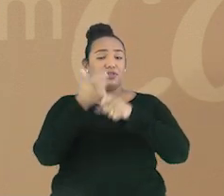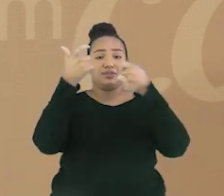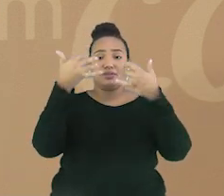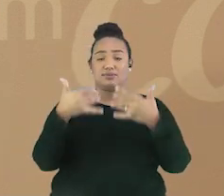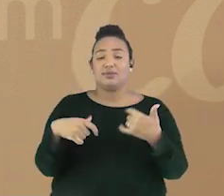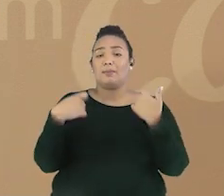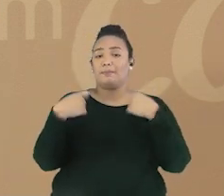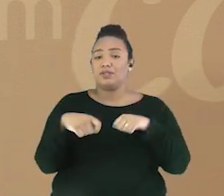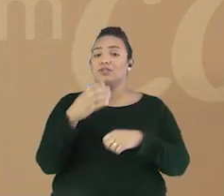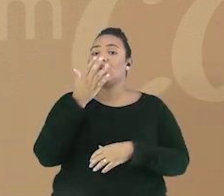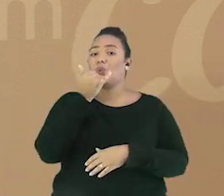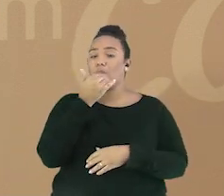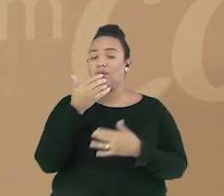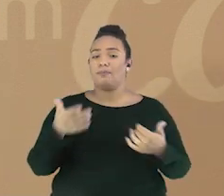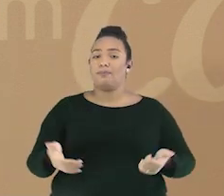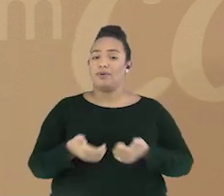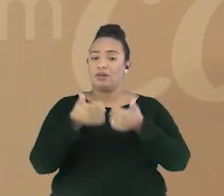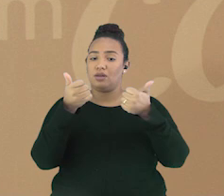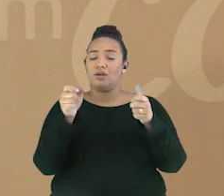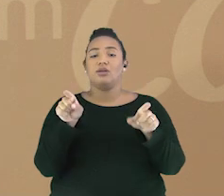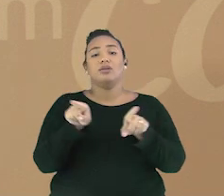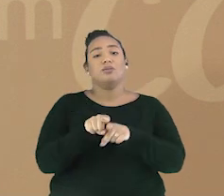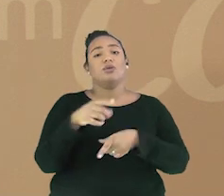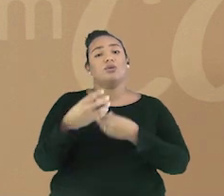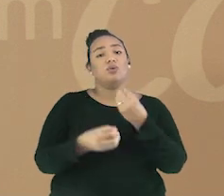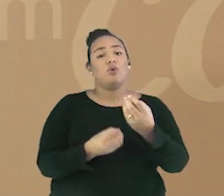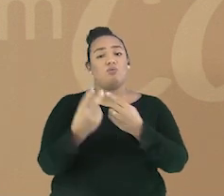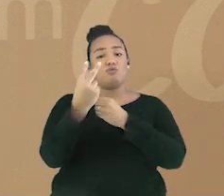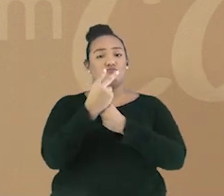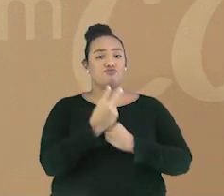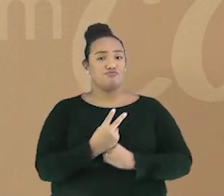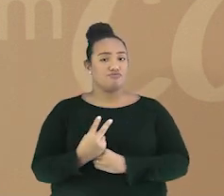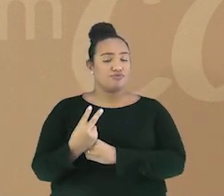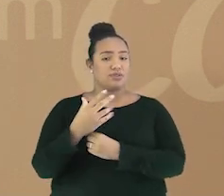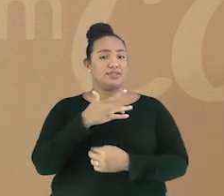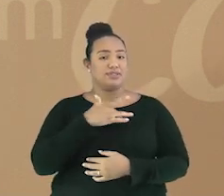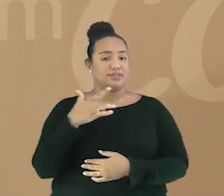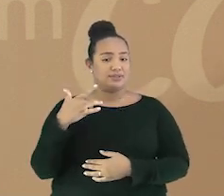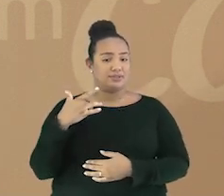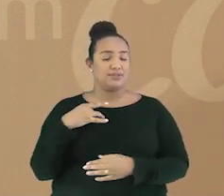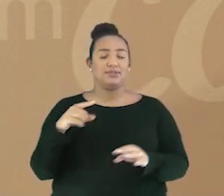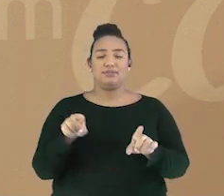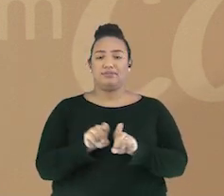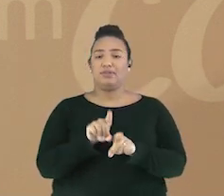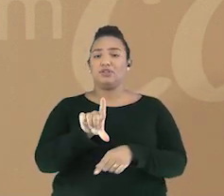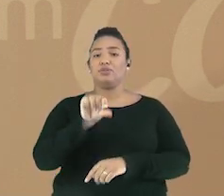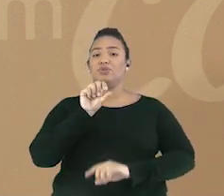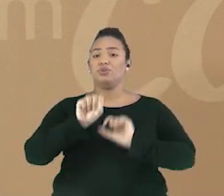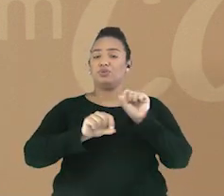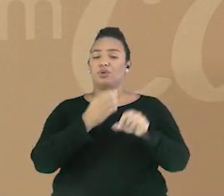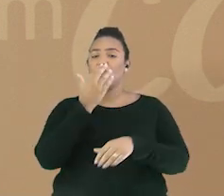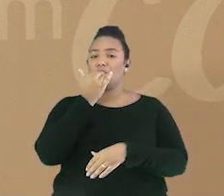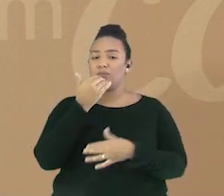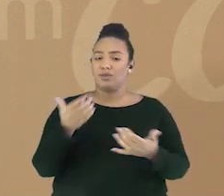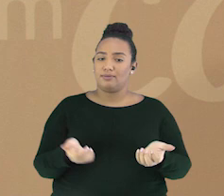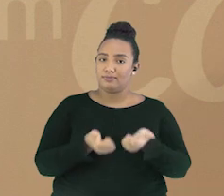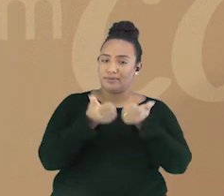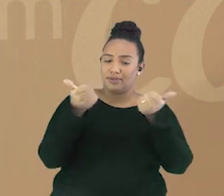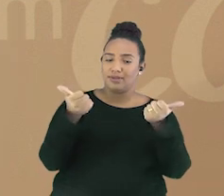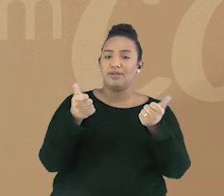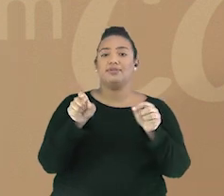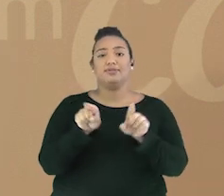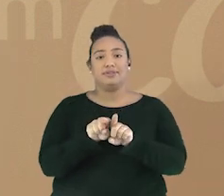a alimentação e como podemos cuidar da nossa saúde, escolhendo sempre os bons alimentos e comendo de